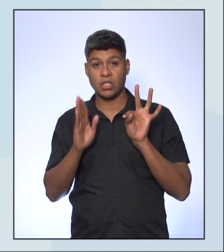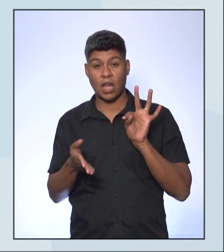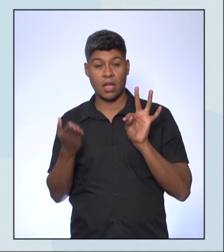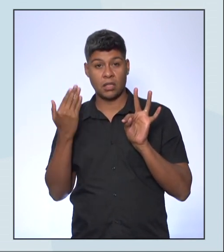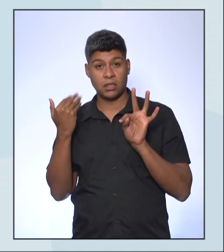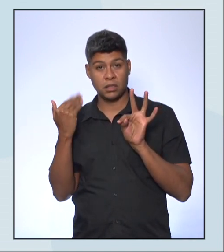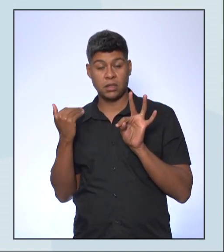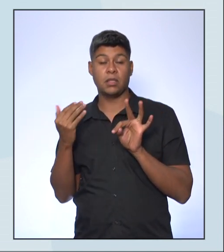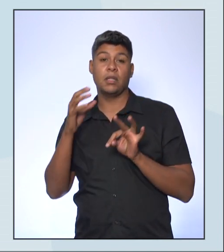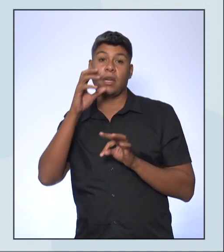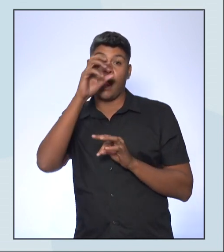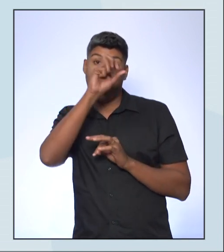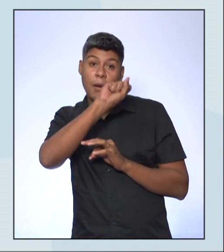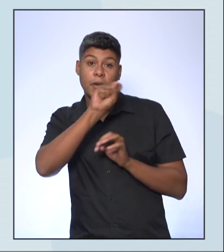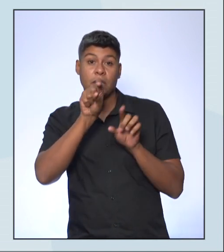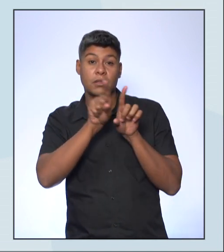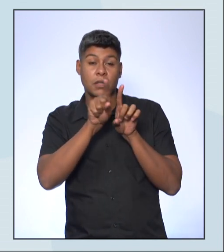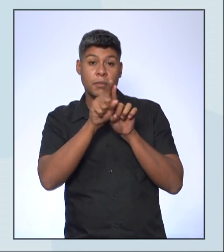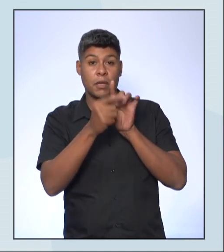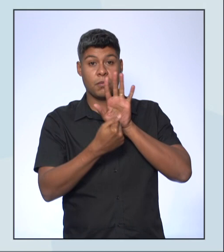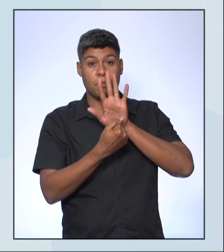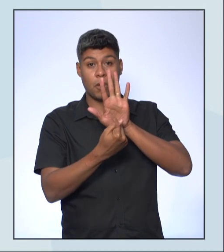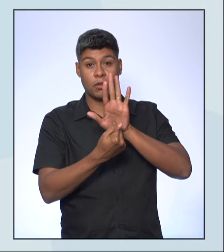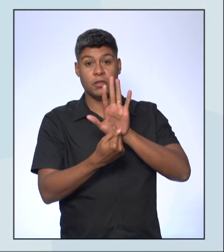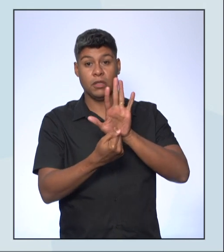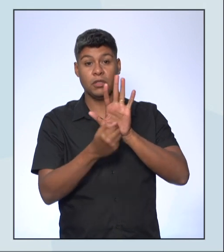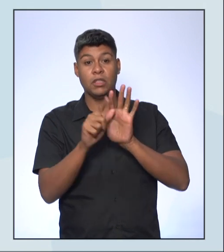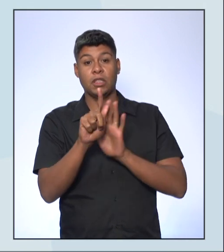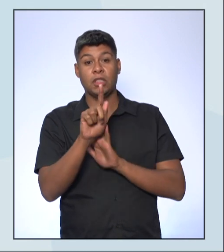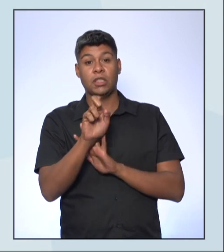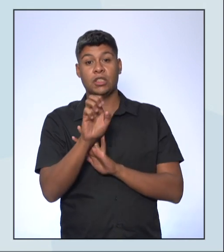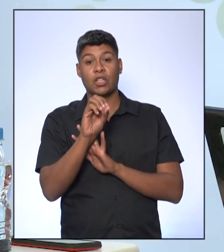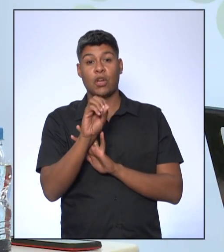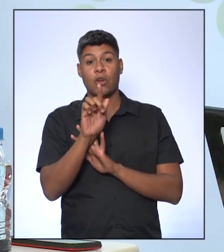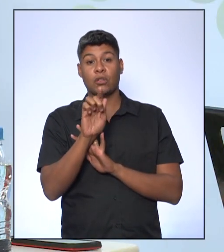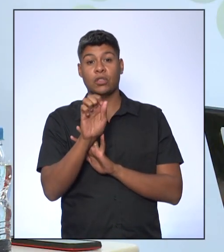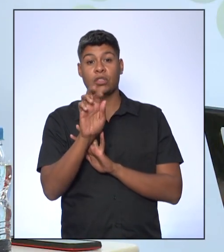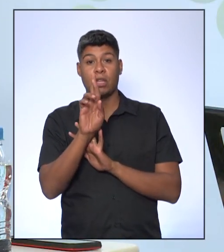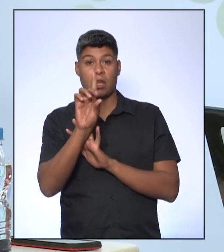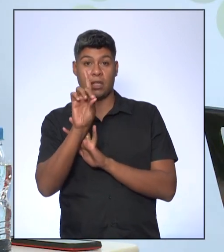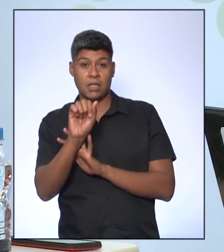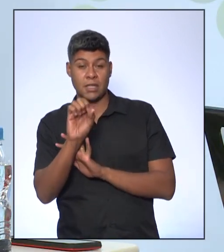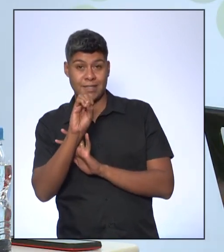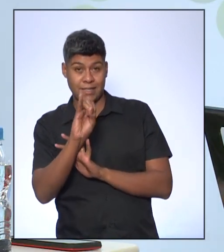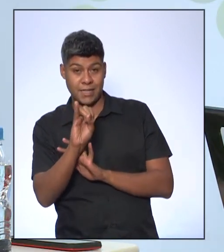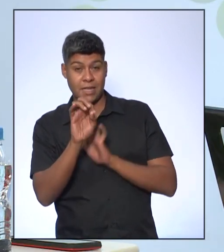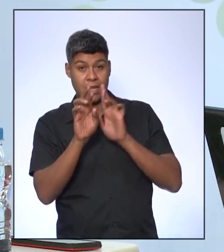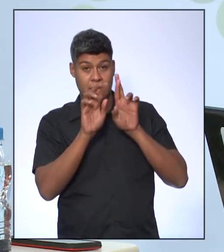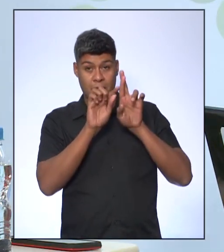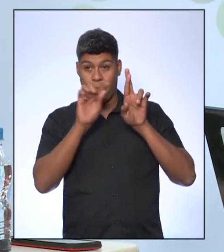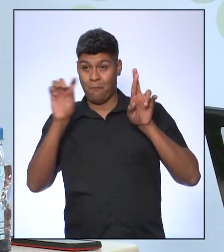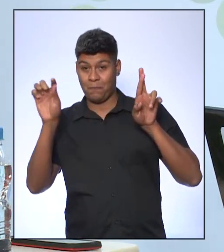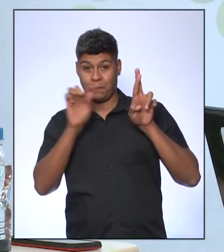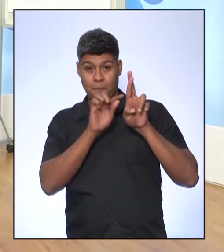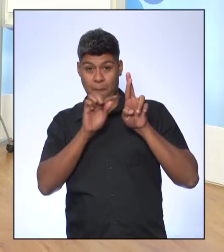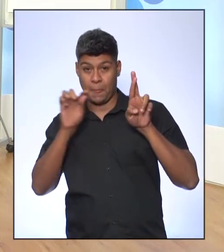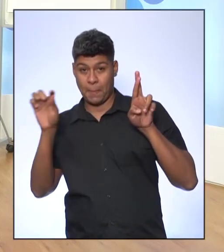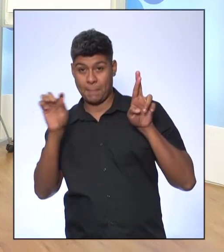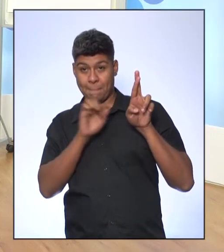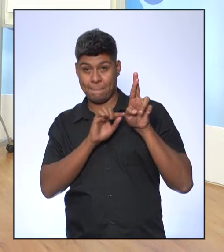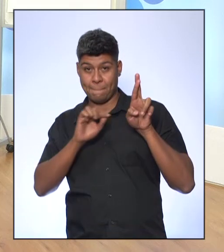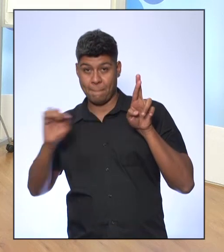e assim, a gente aprendeu também, através de uma demonstração do GeoGebra, que se eu tenho retas paralelas cortadas por transversais, os seus segmentos eles